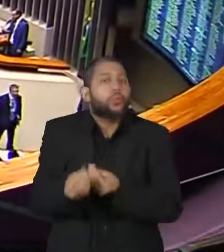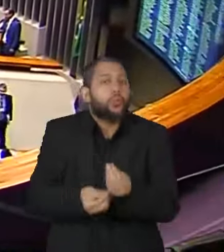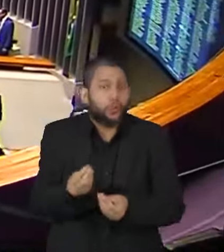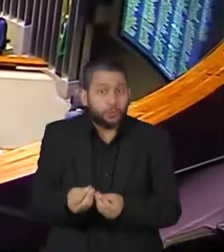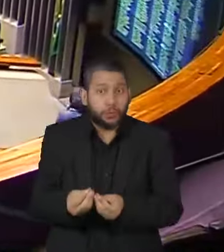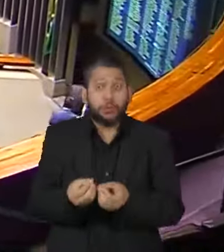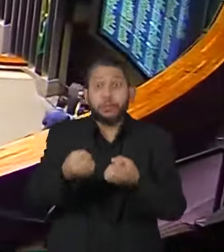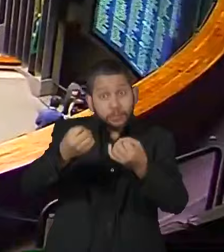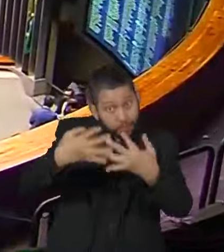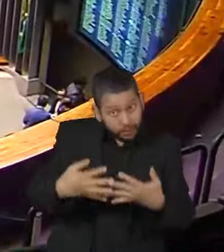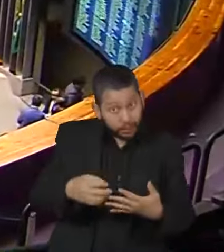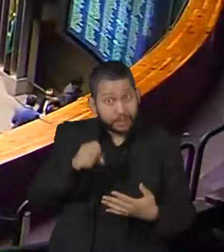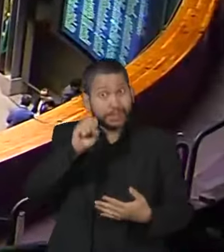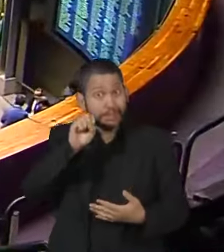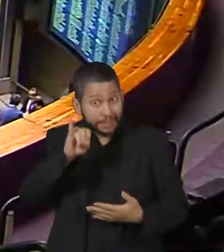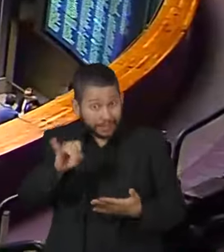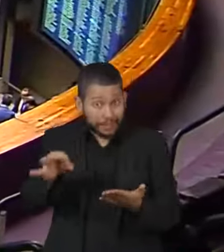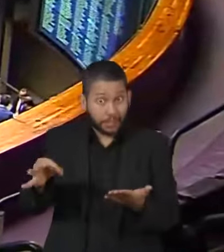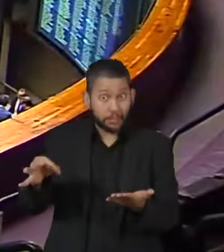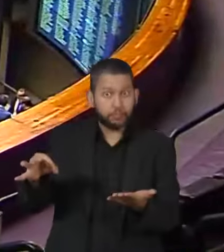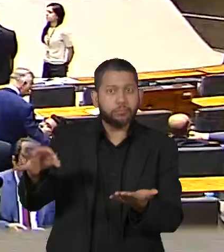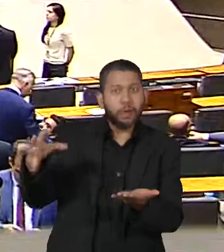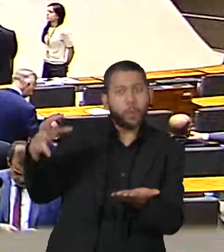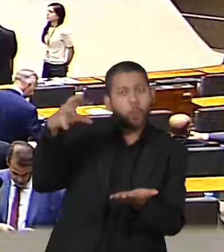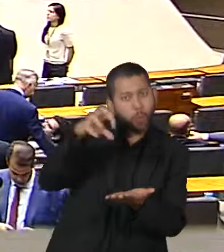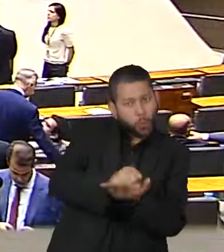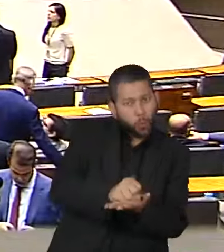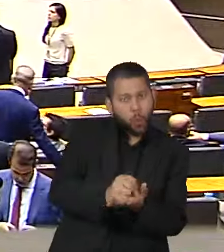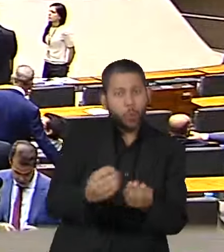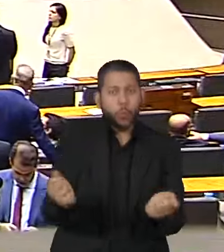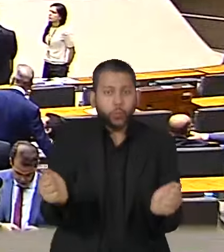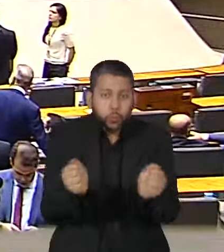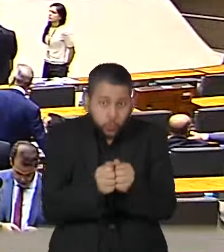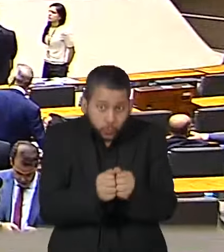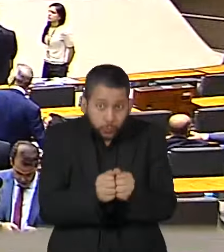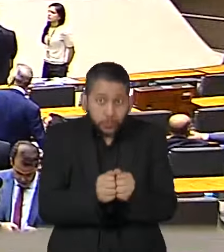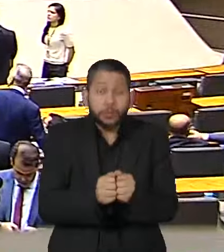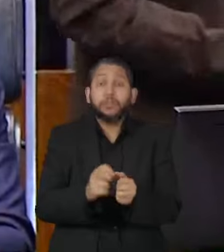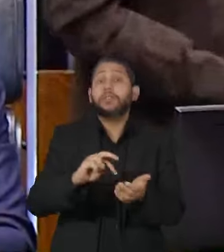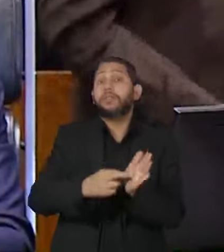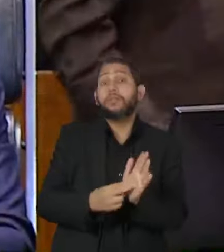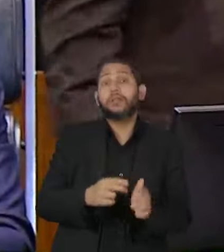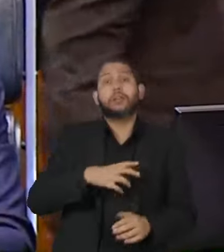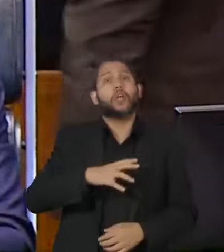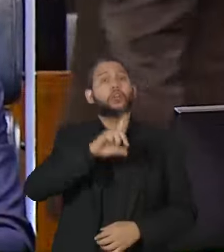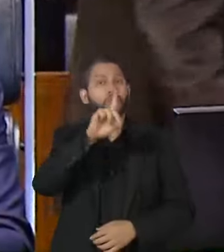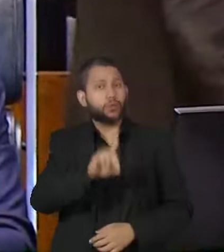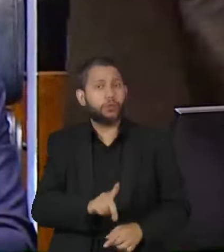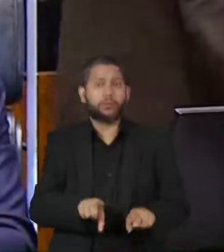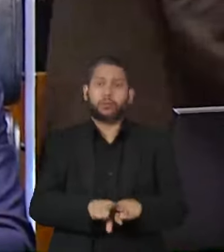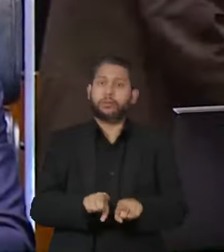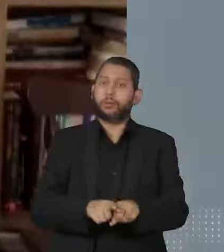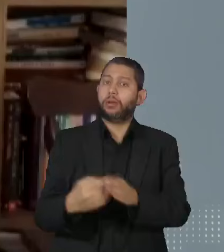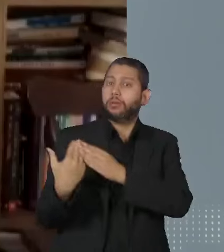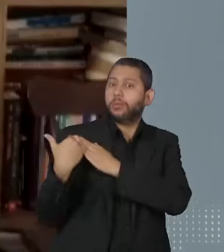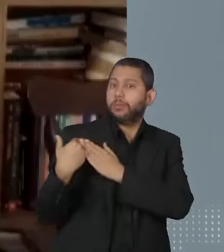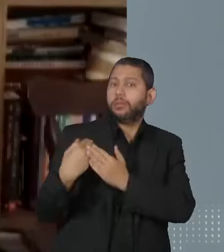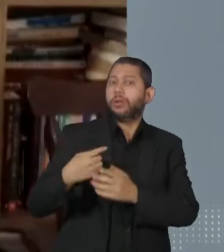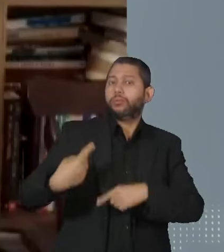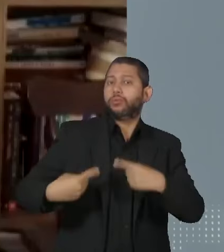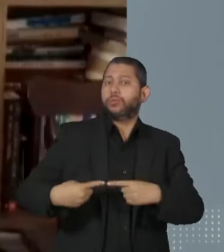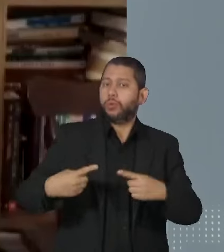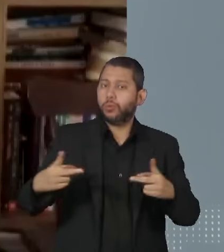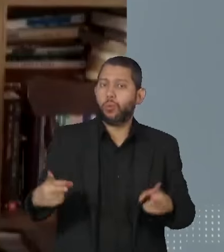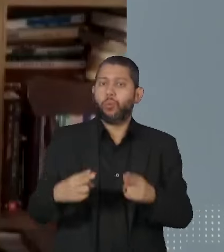siglas que se registr como uma federação passam a compartilhar direitos e deveres políticos o